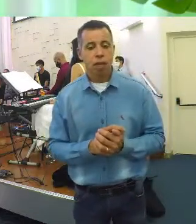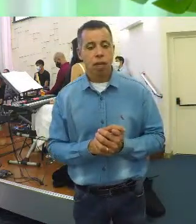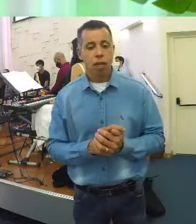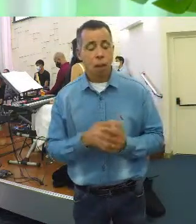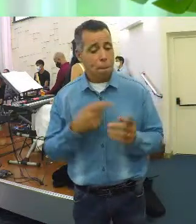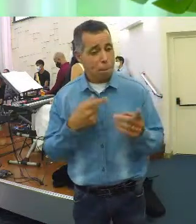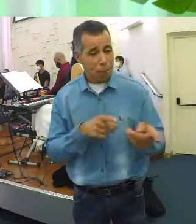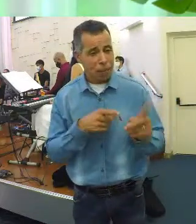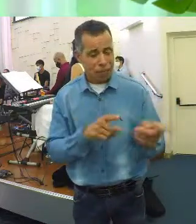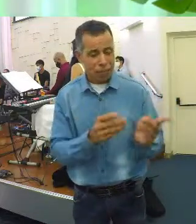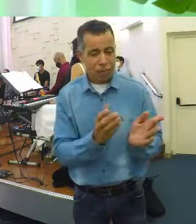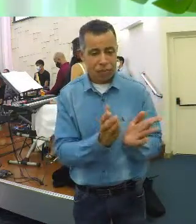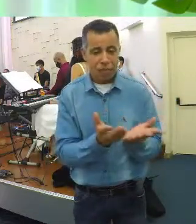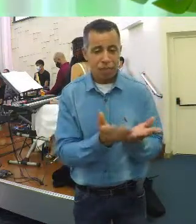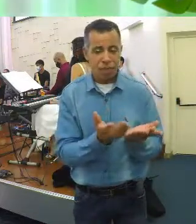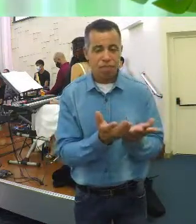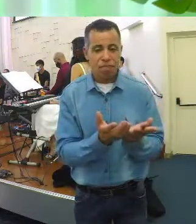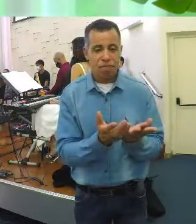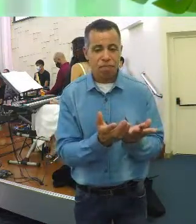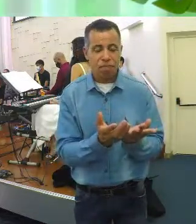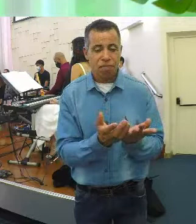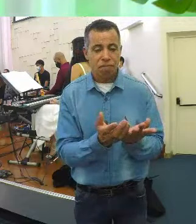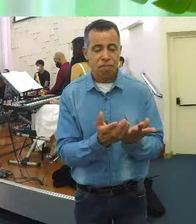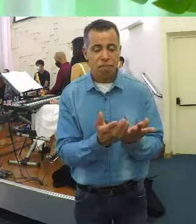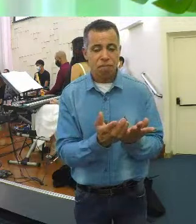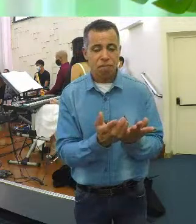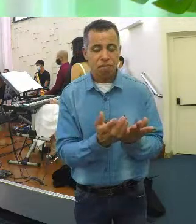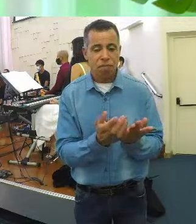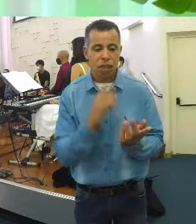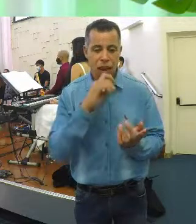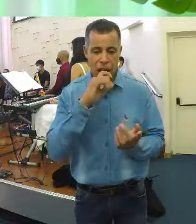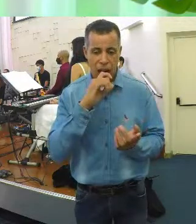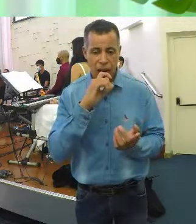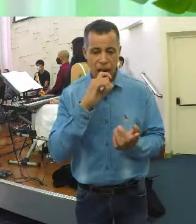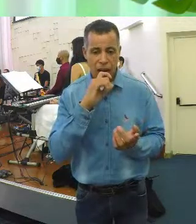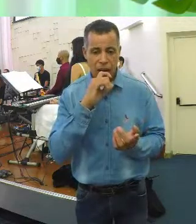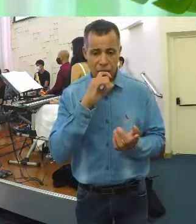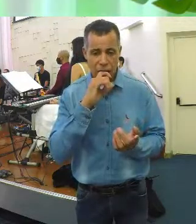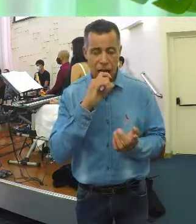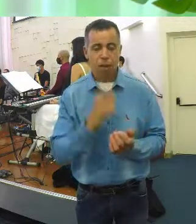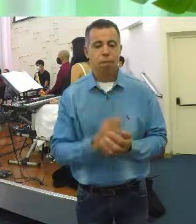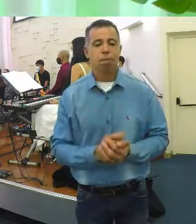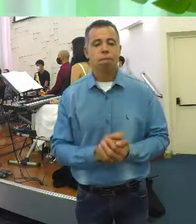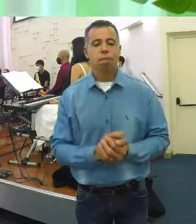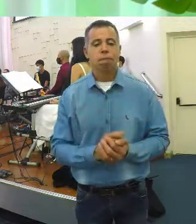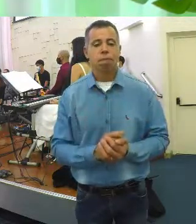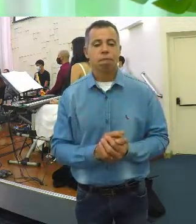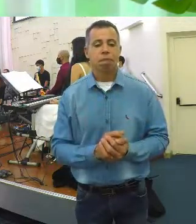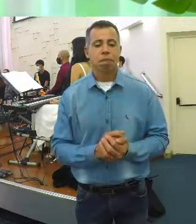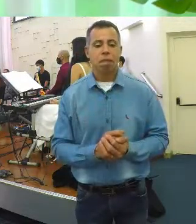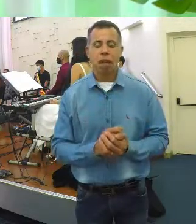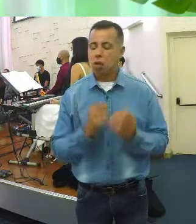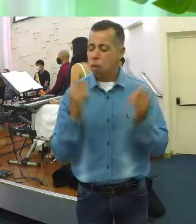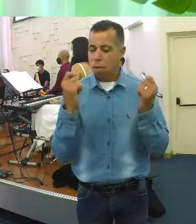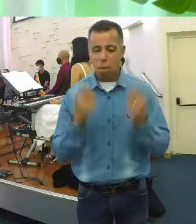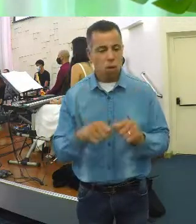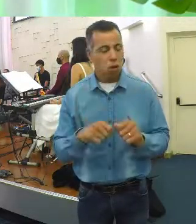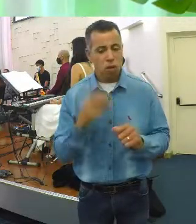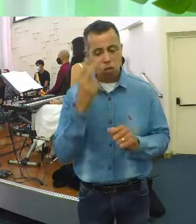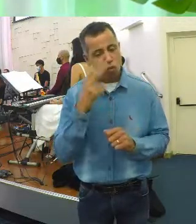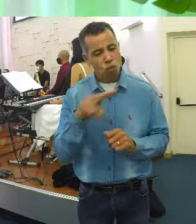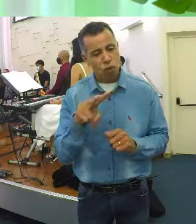cristianismo, blasfêmias, inveja, que não é possível ver entre os